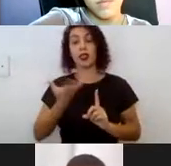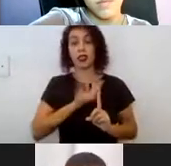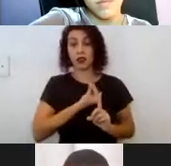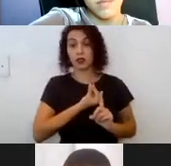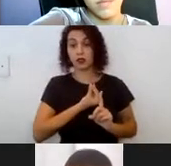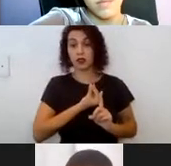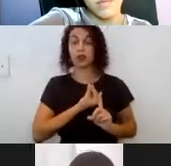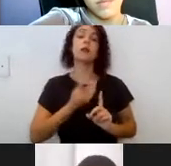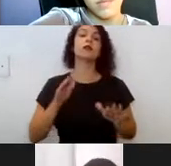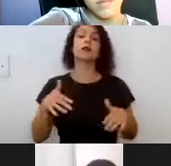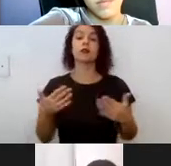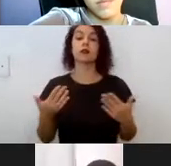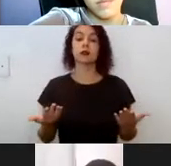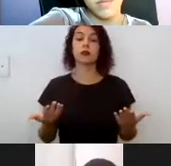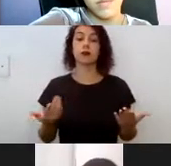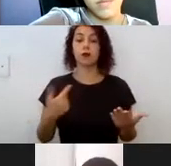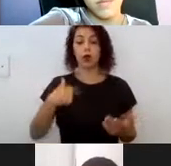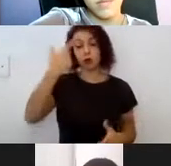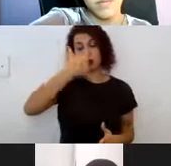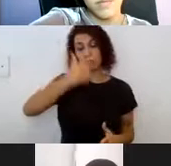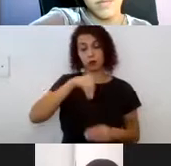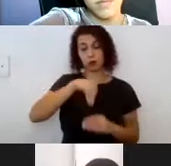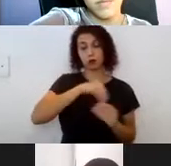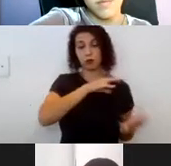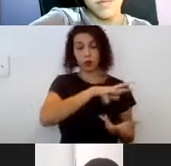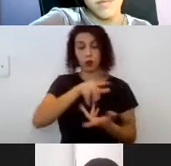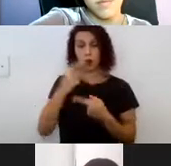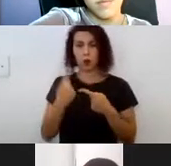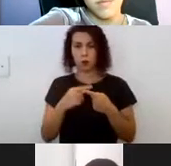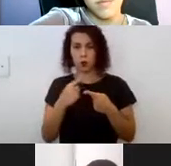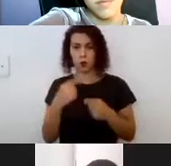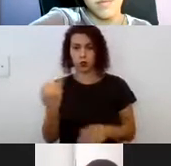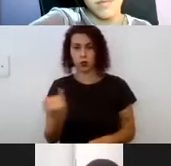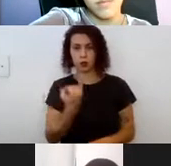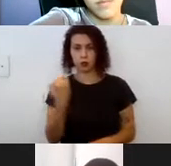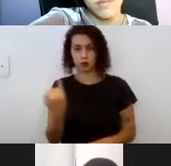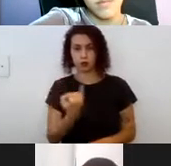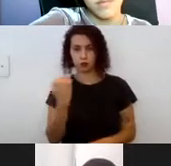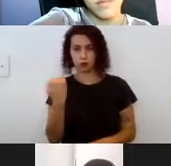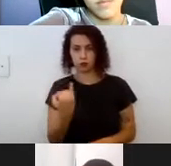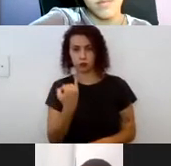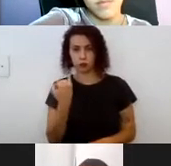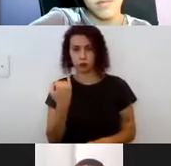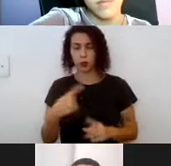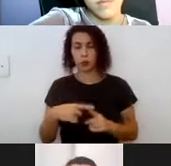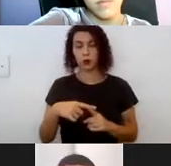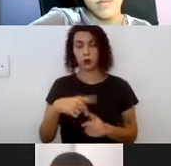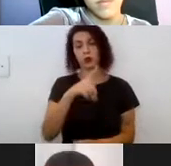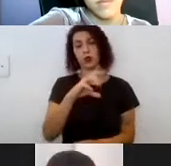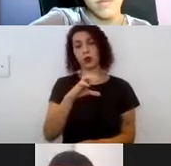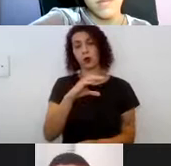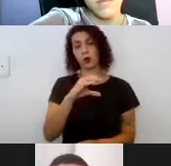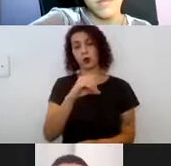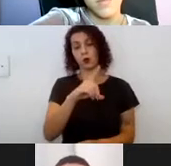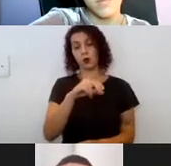é então eu sou um corpo no mundo e por que que eles são importante é o que o de Colonial é